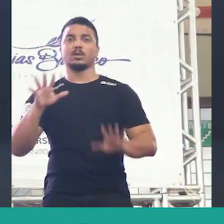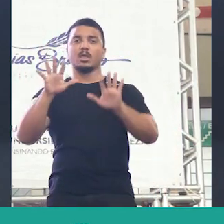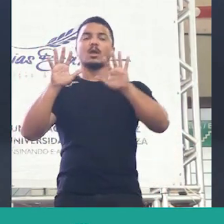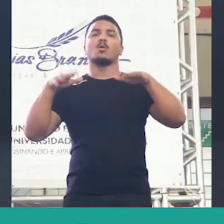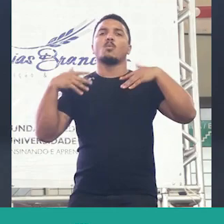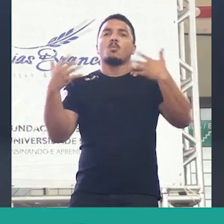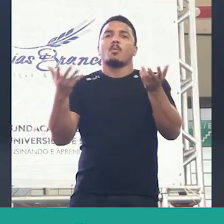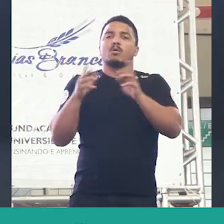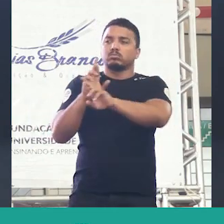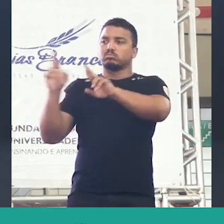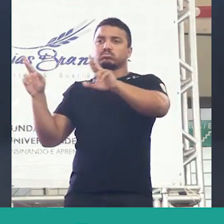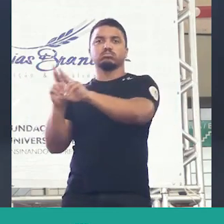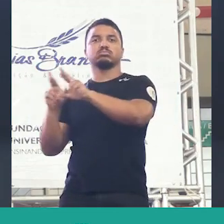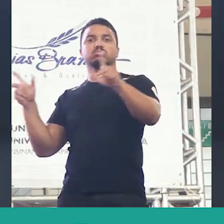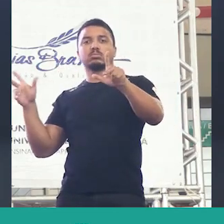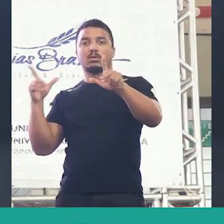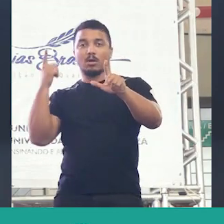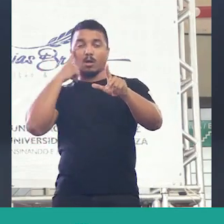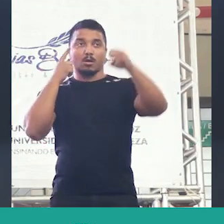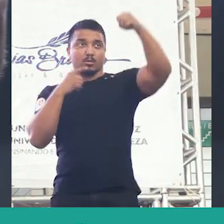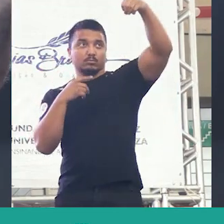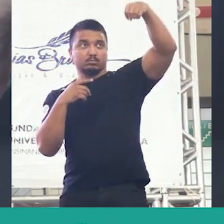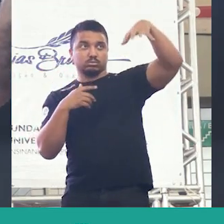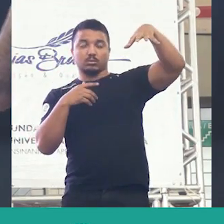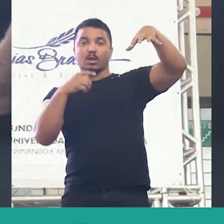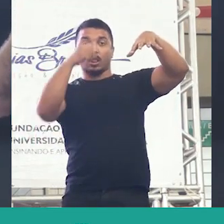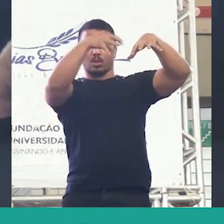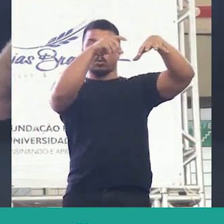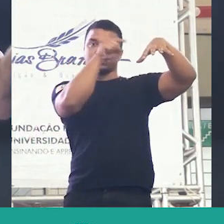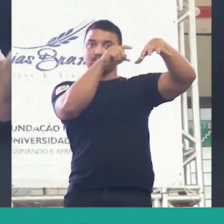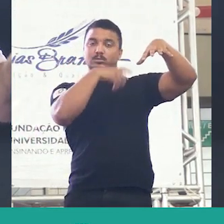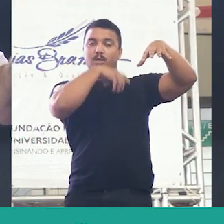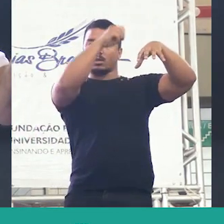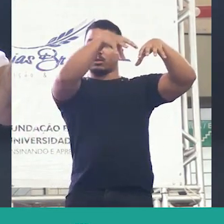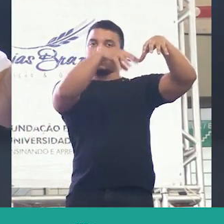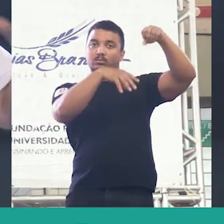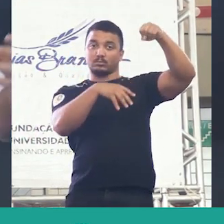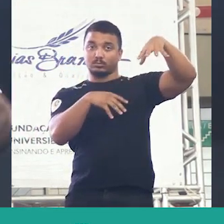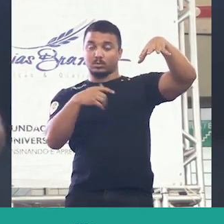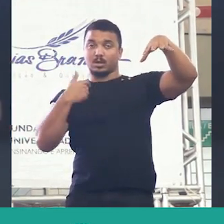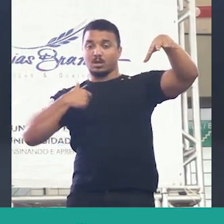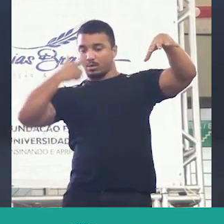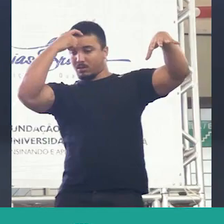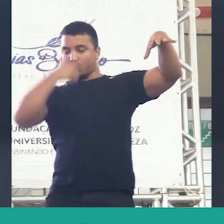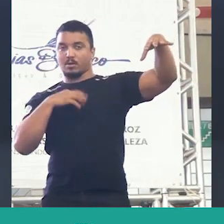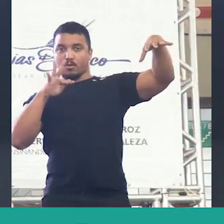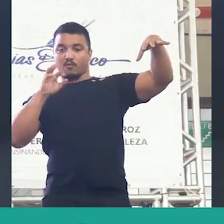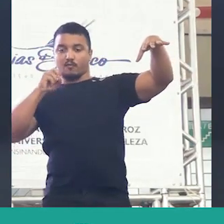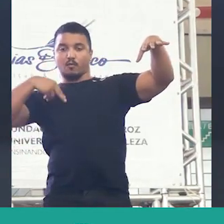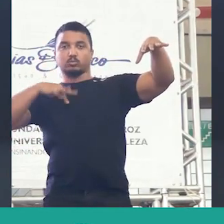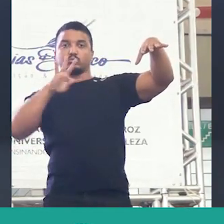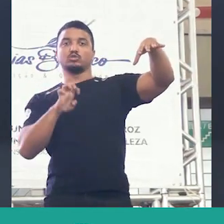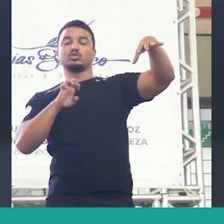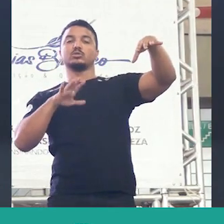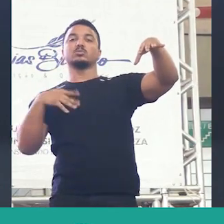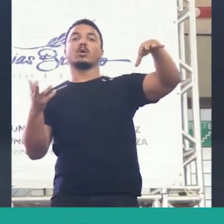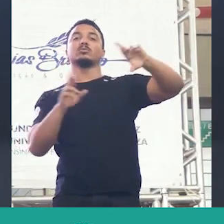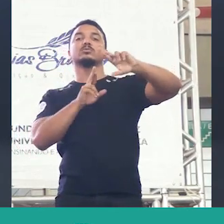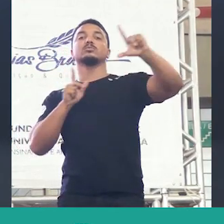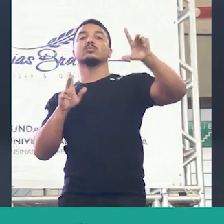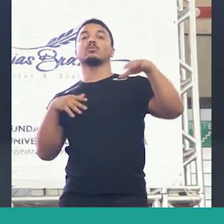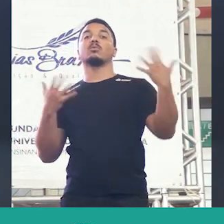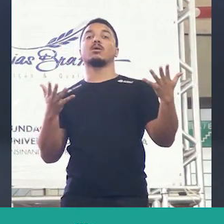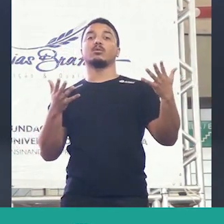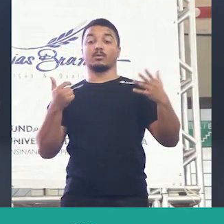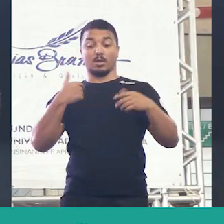Qual é a diferença entre uma fonte ligada, uma luz ligada, uma lâmpada ligada, e o professor Haroldinho? Eu